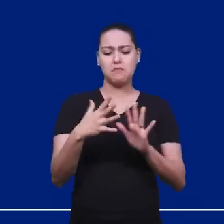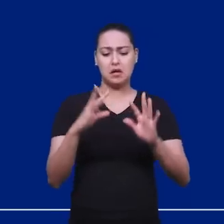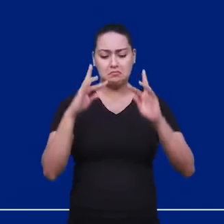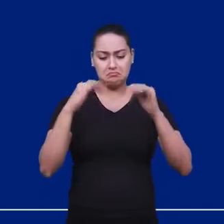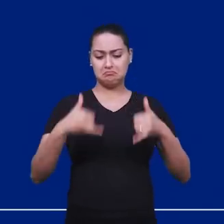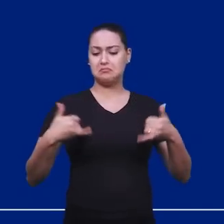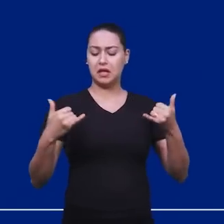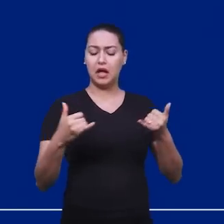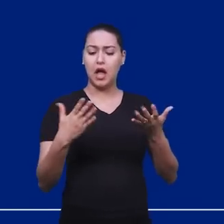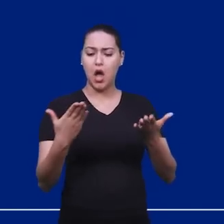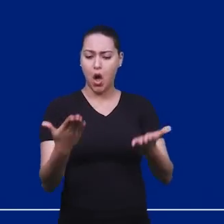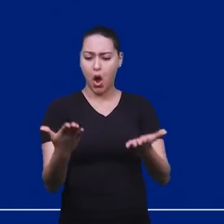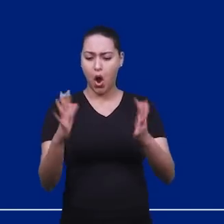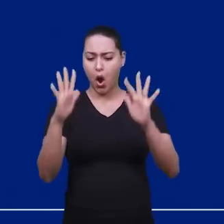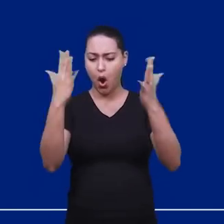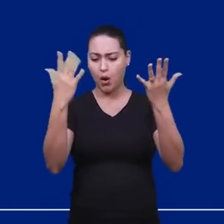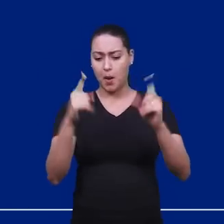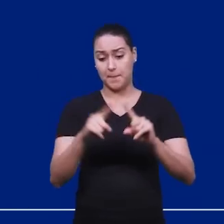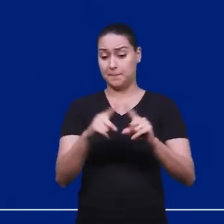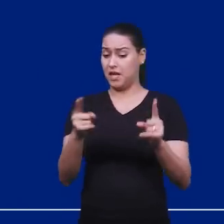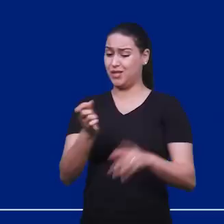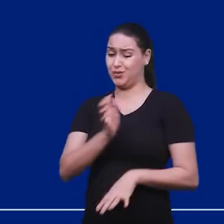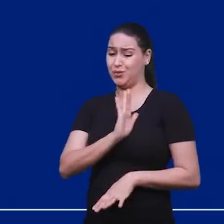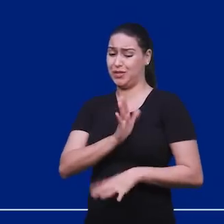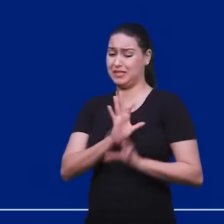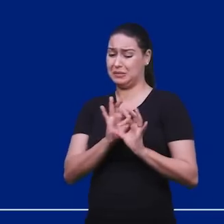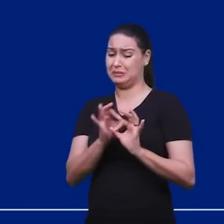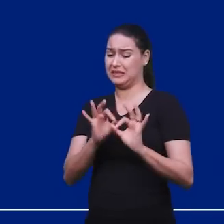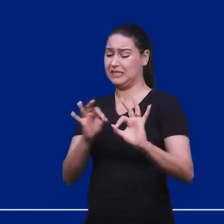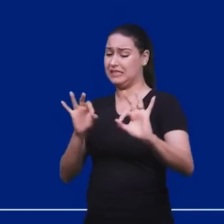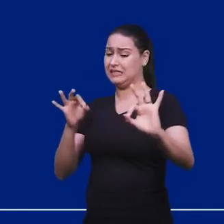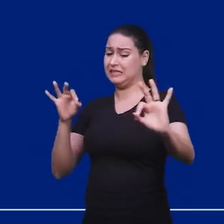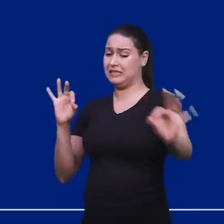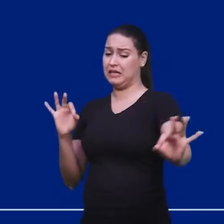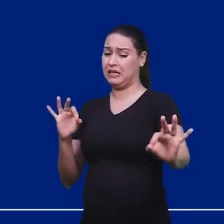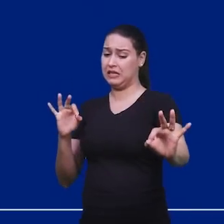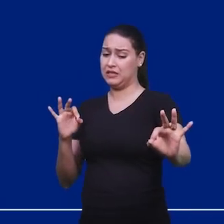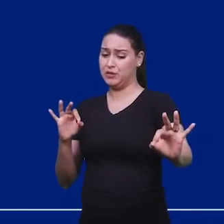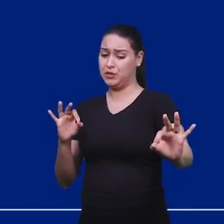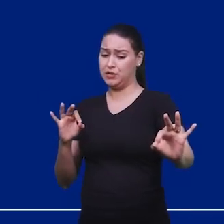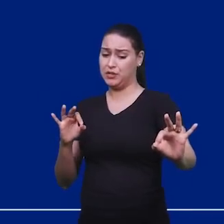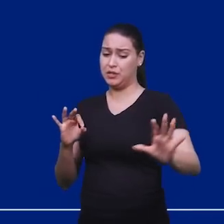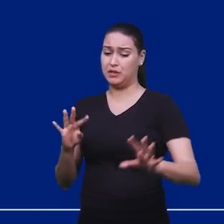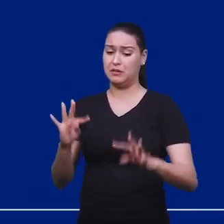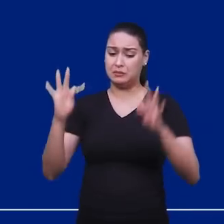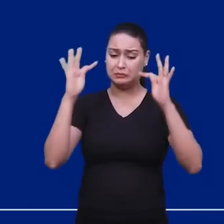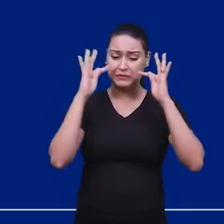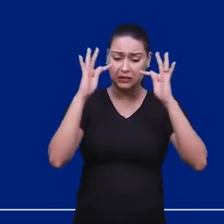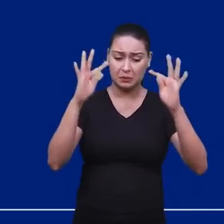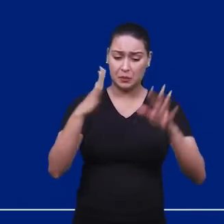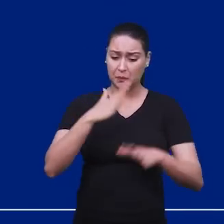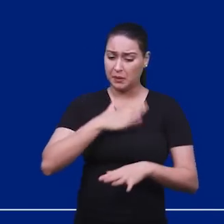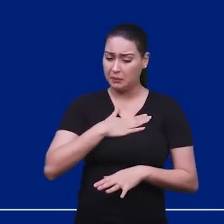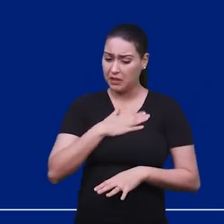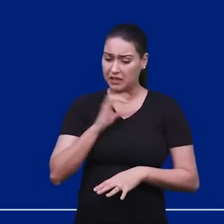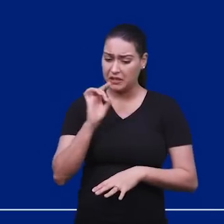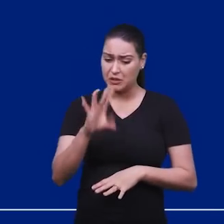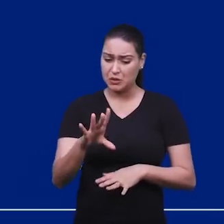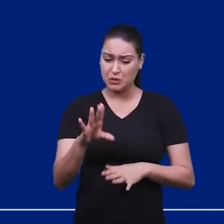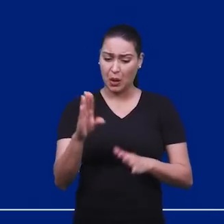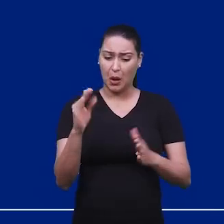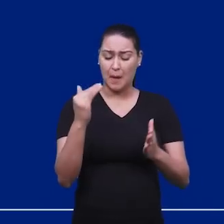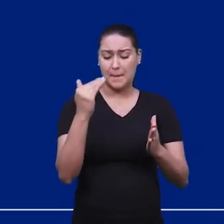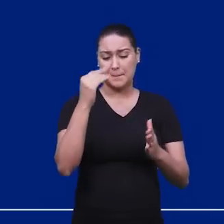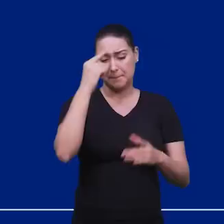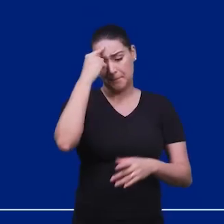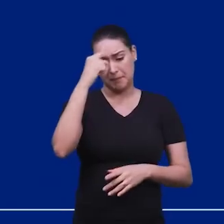os lábios me honra, mas o seu coração se afasta para longe de mim, e o seu temor para